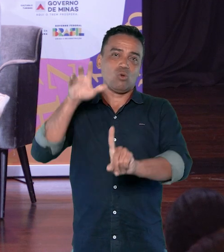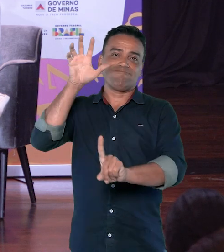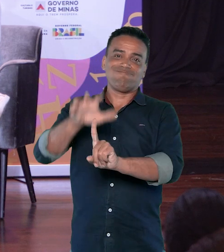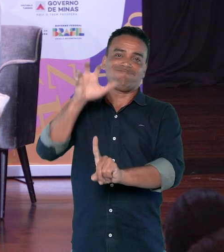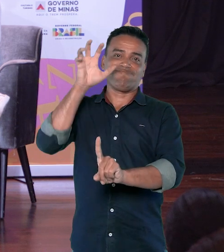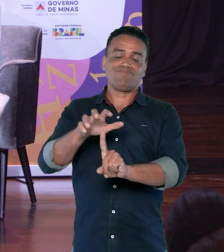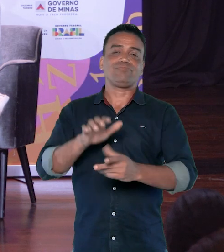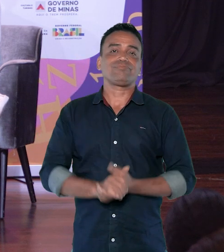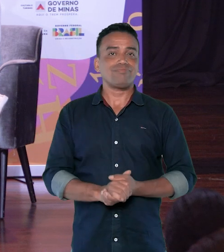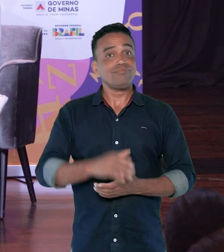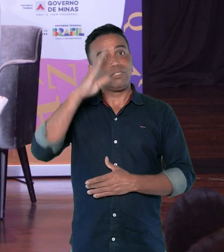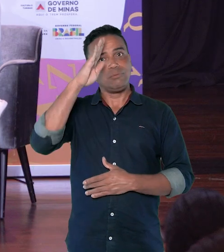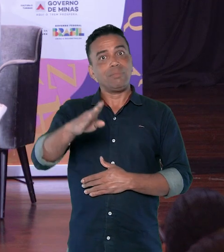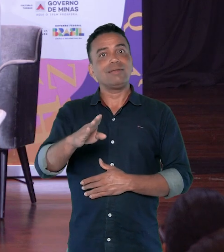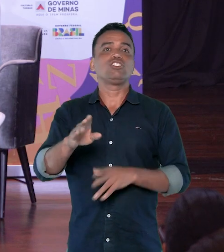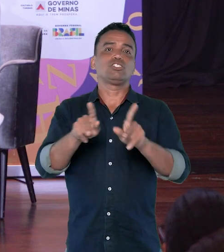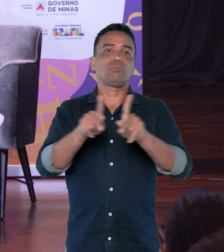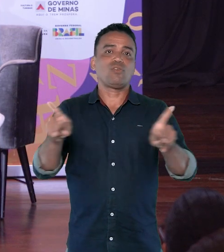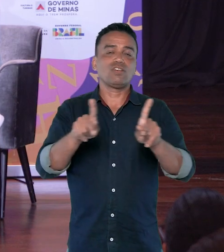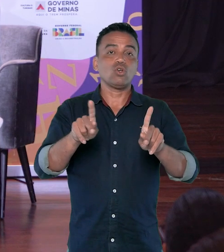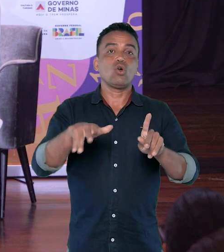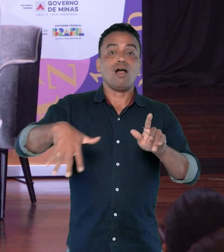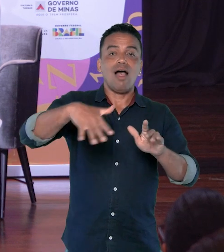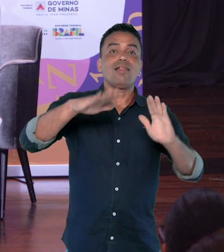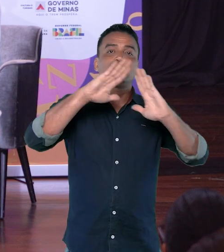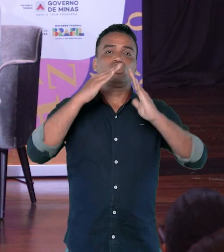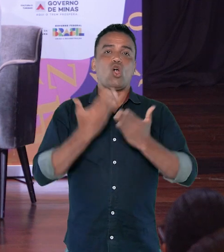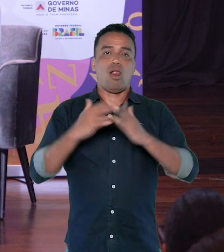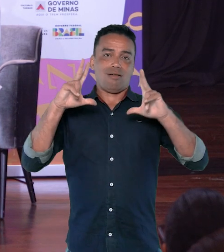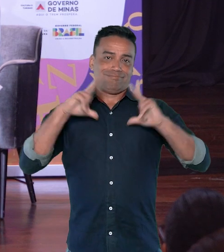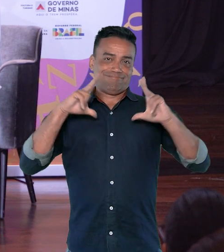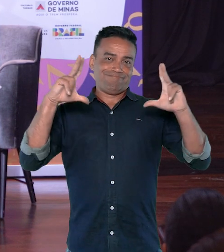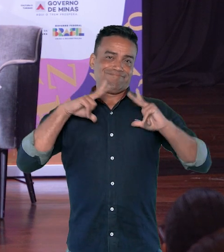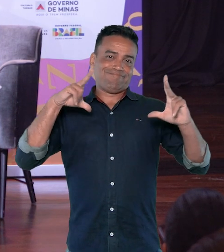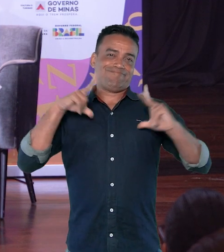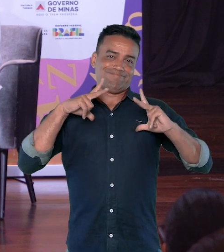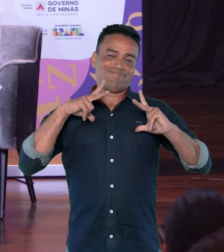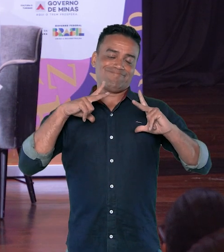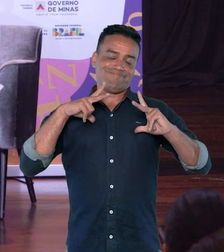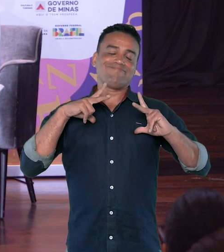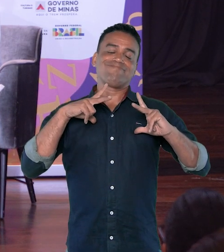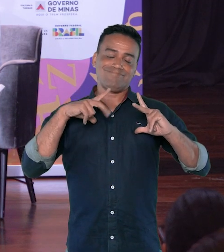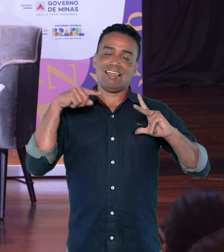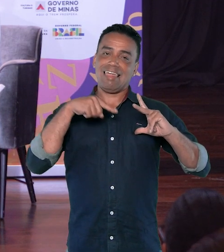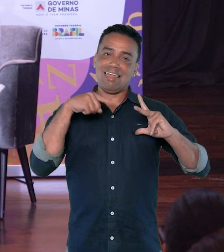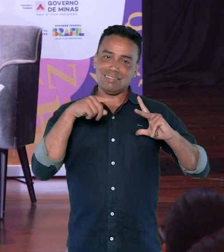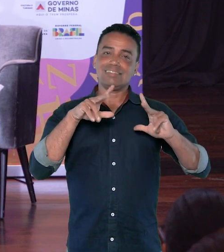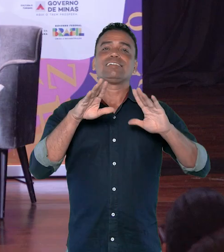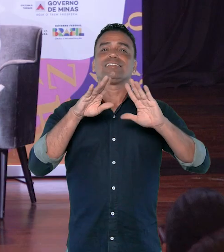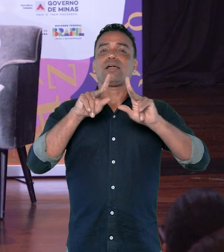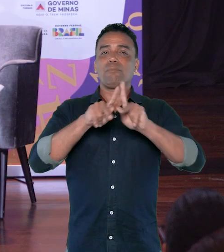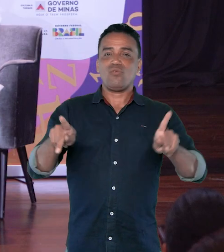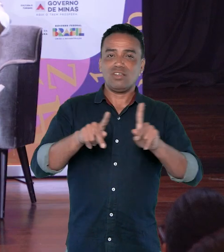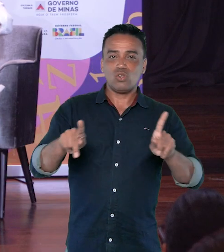E principalmente de professores de escolas particulares que estão numa situação mais frágil, né, do